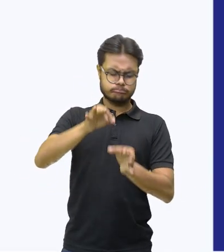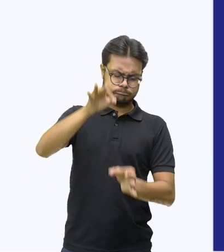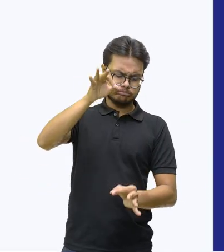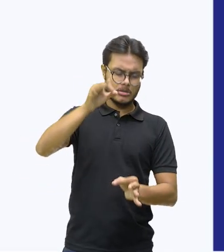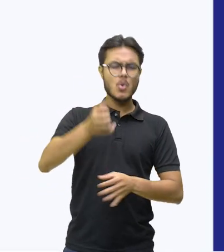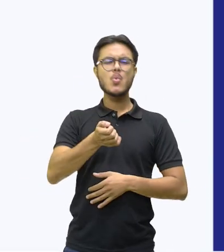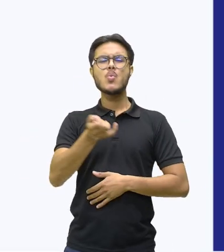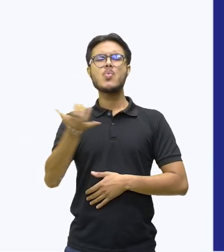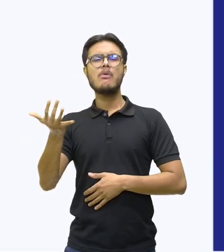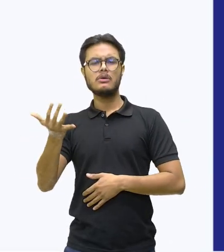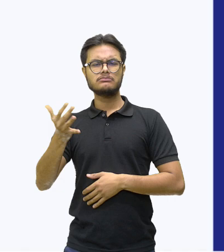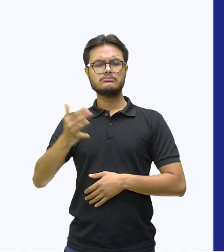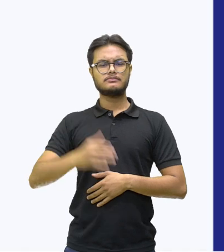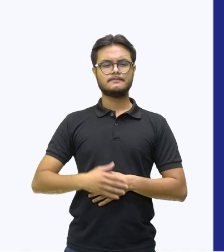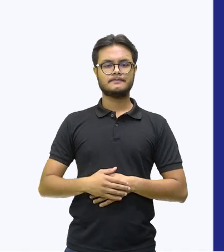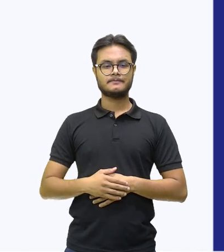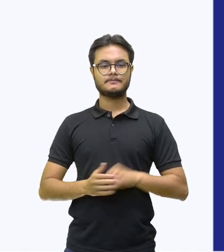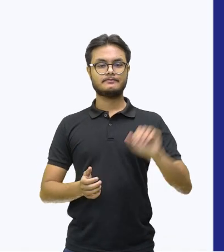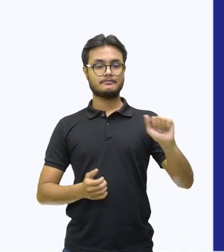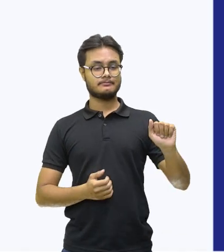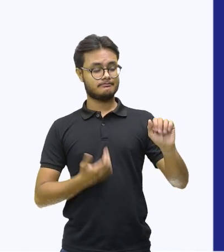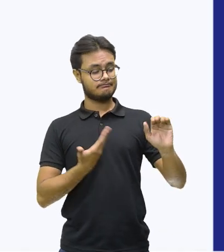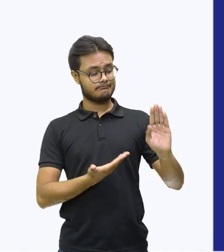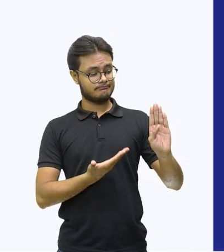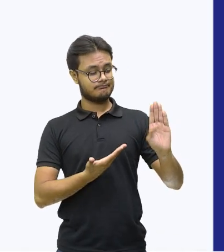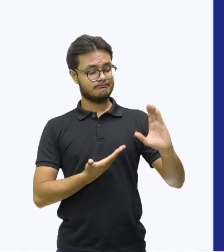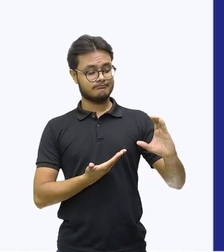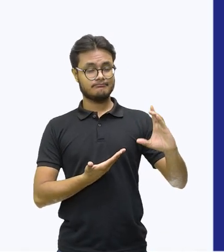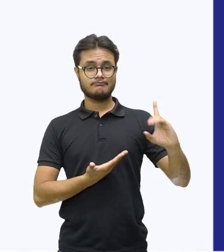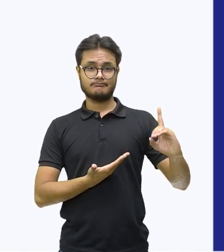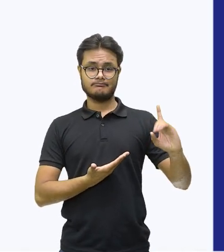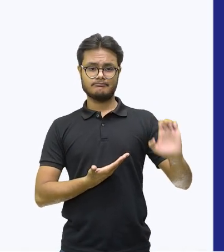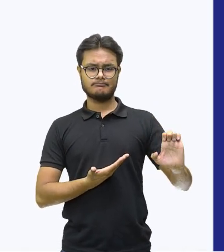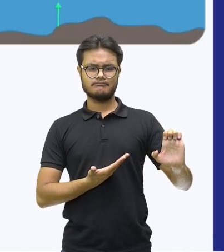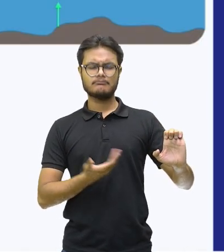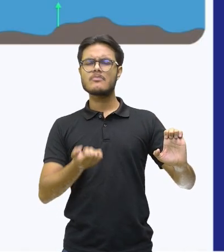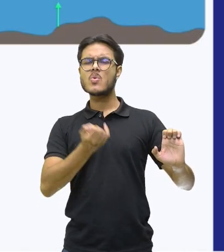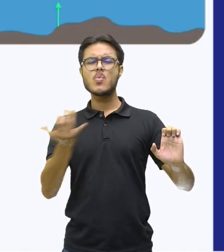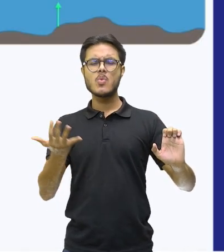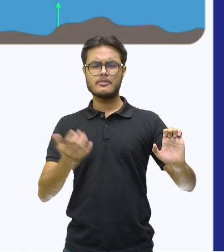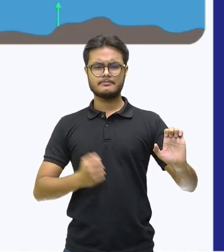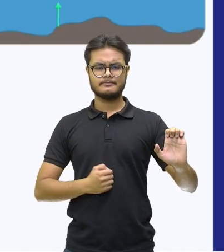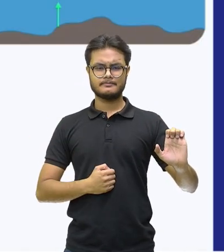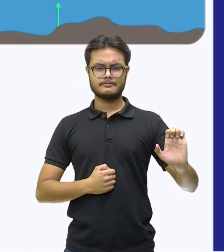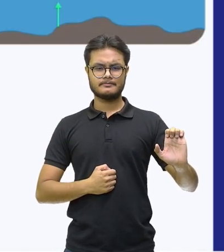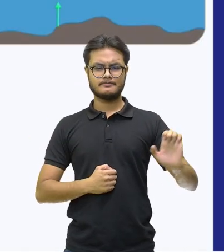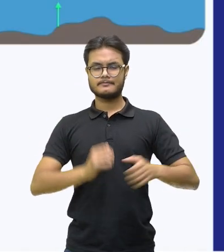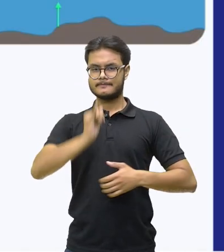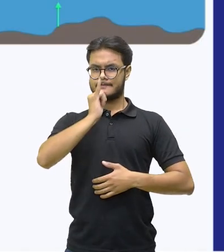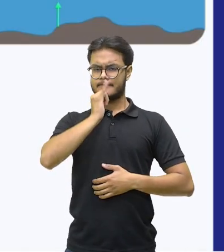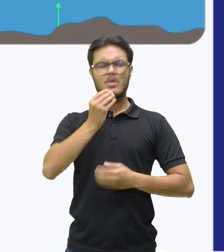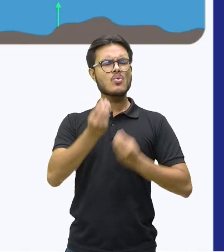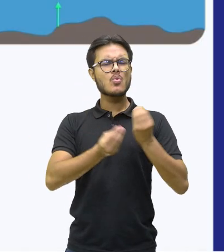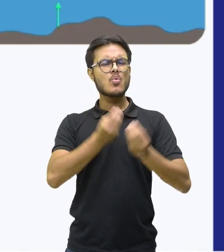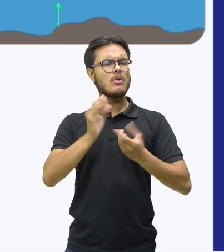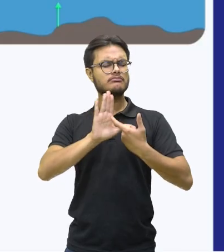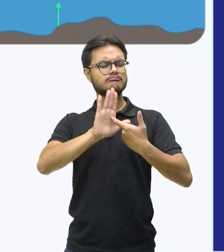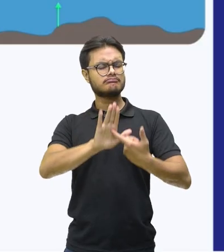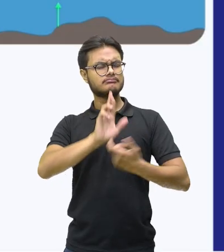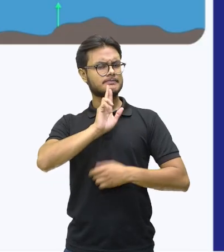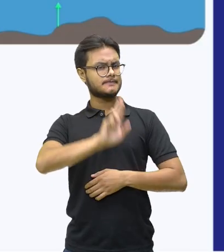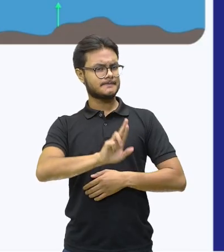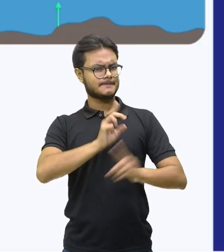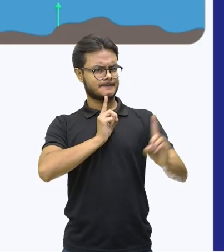profundidade? 290, 340, 430, 580 ou 610 metros? O que você vai ter que fazer?